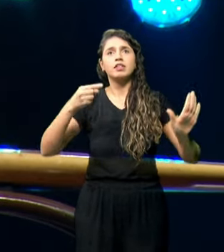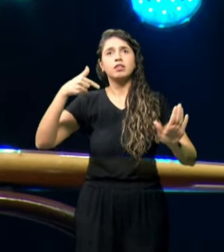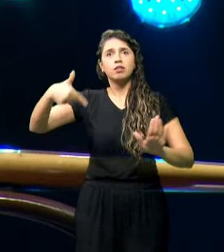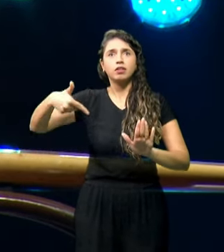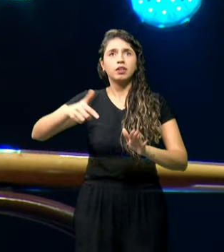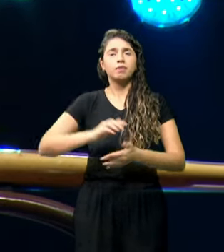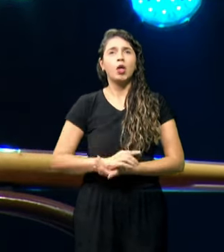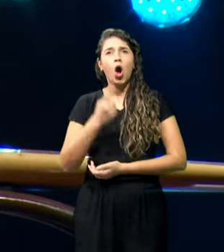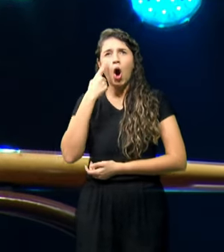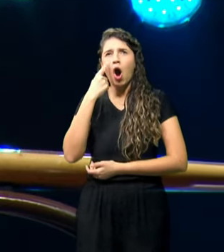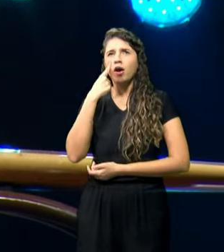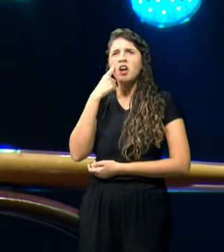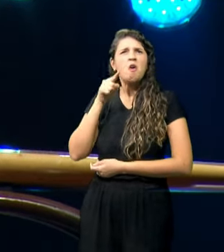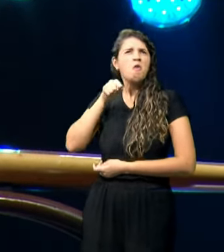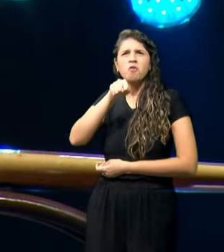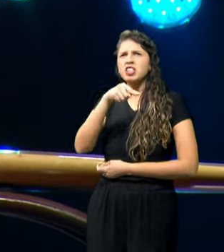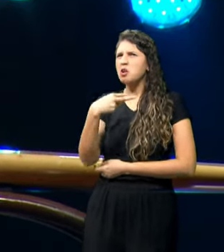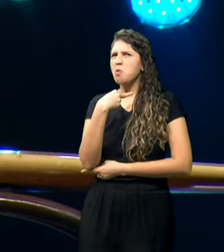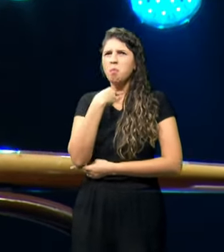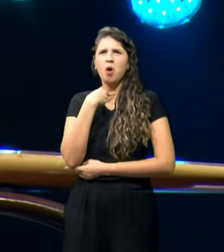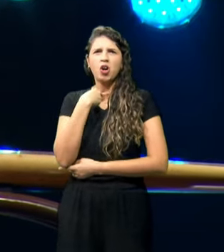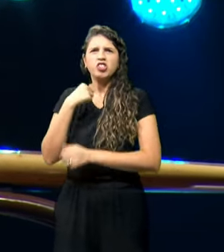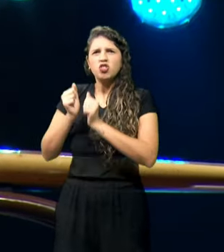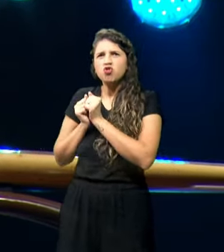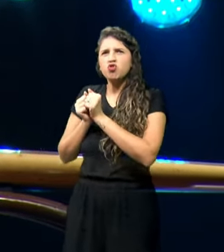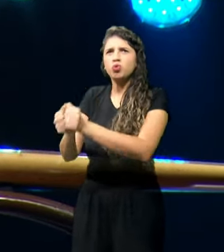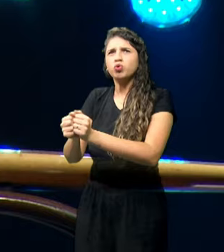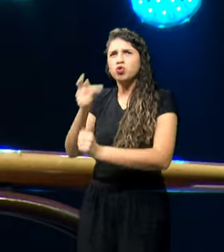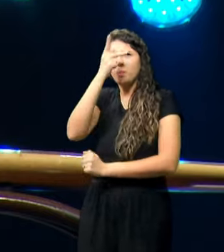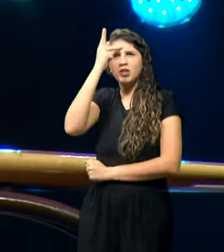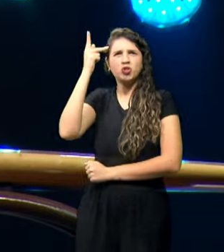de fornicário, impuro e avarento.